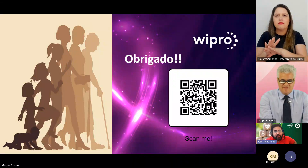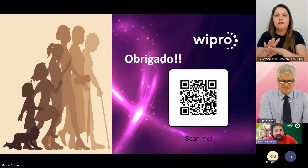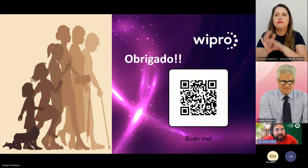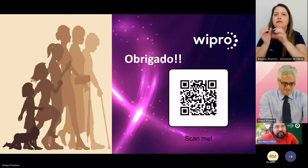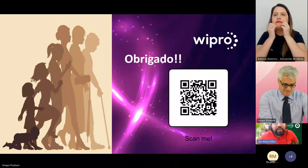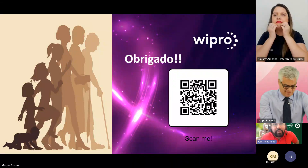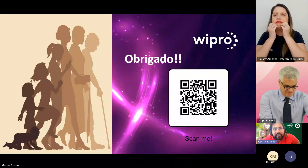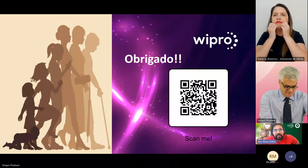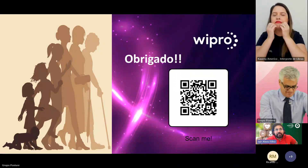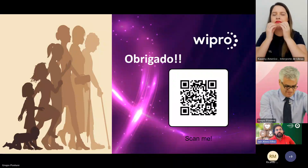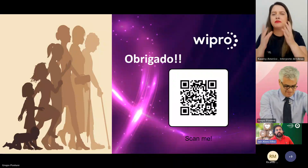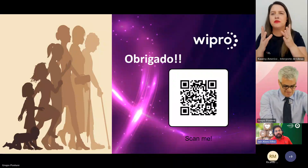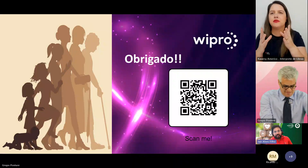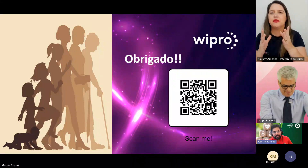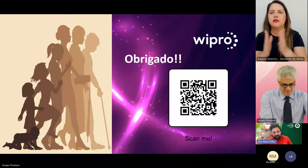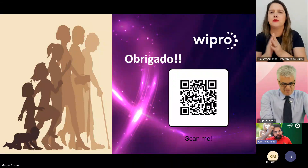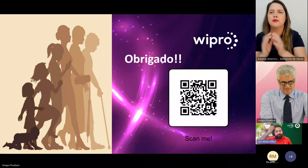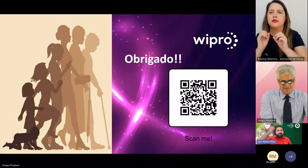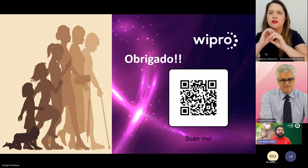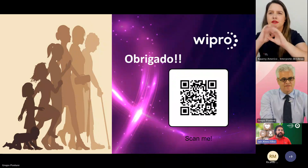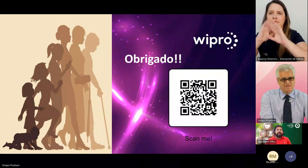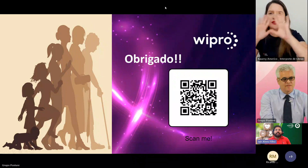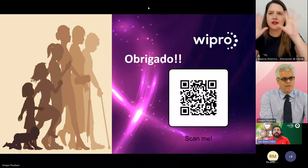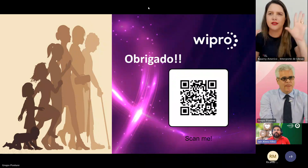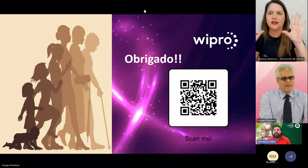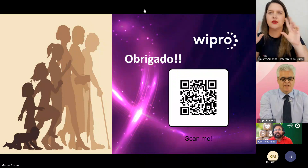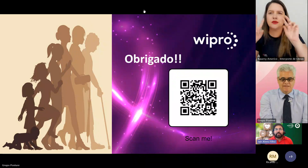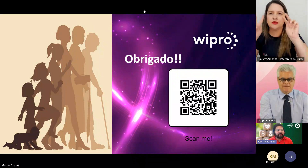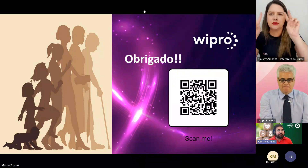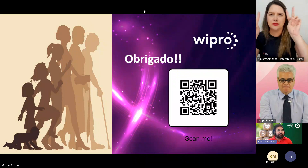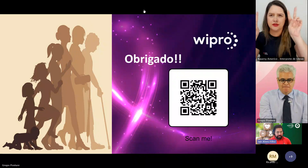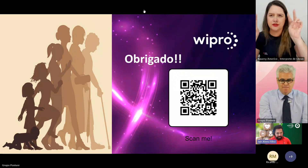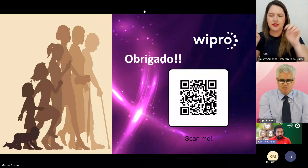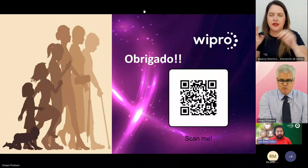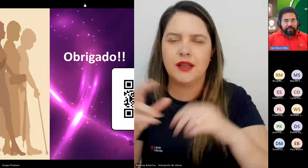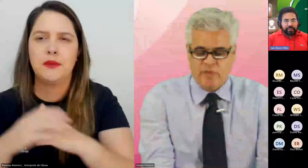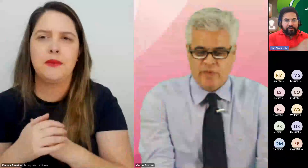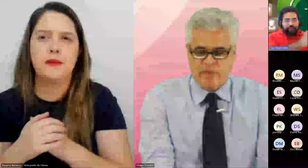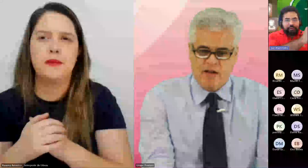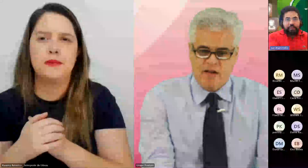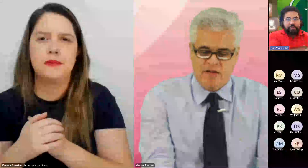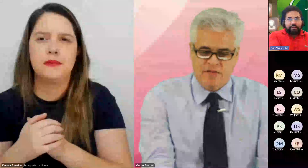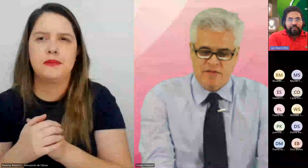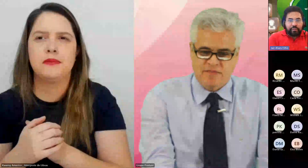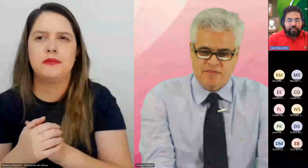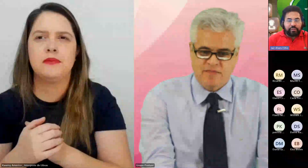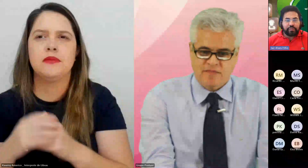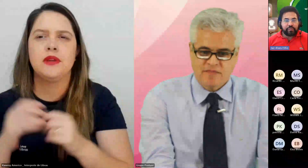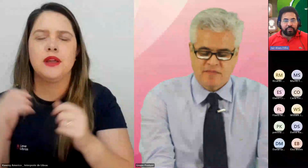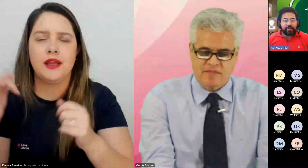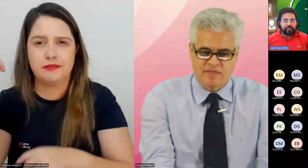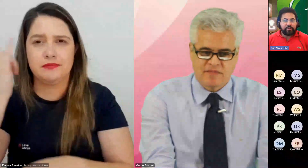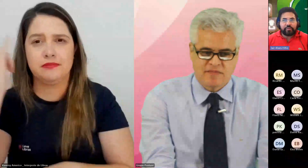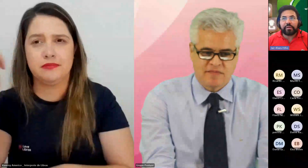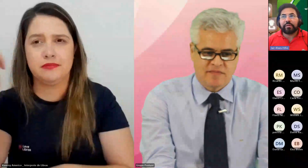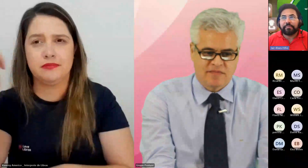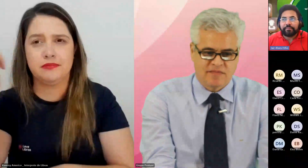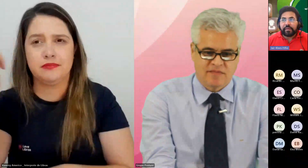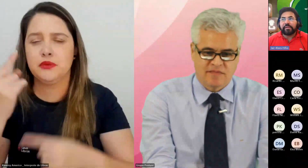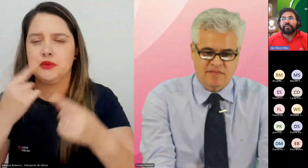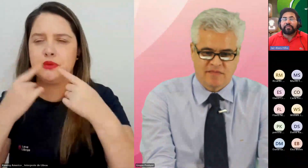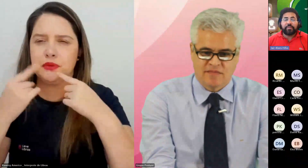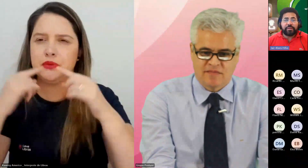Muito bom o teu esclarecimento acerca dos temas. Acho que é sempre importante discutir sobre assuntos